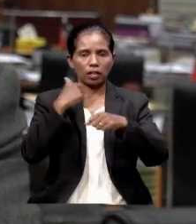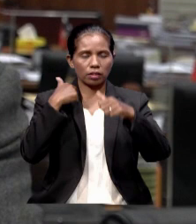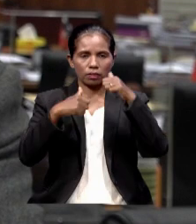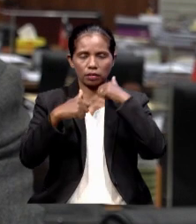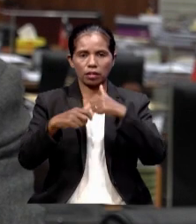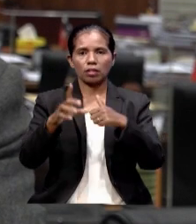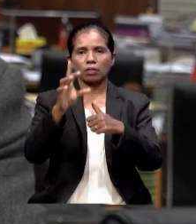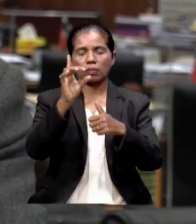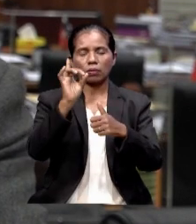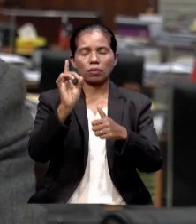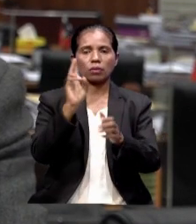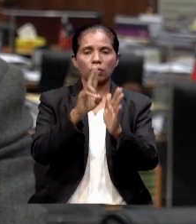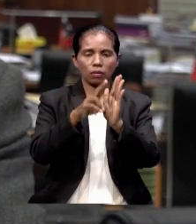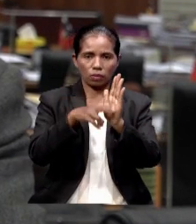dia